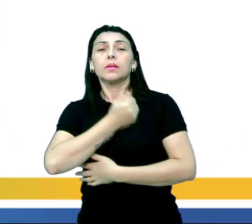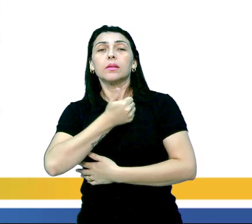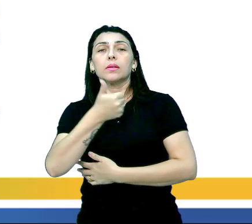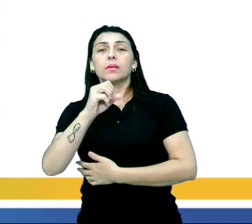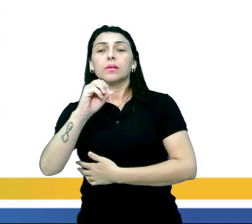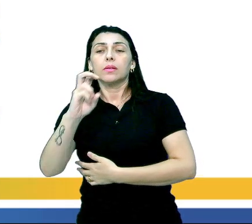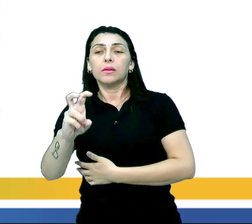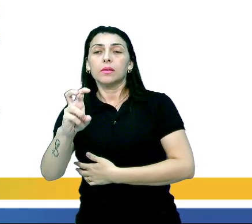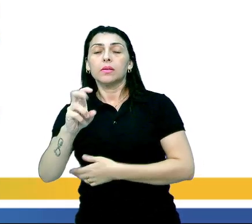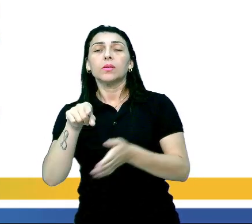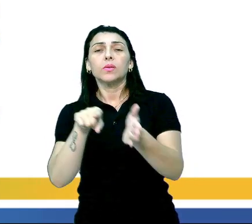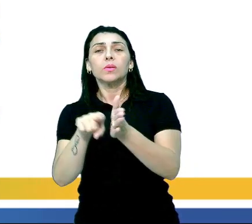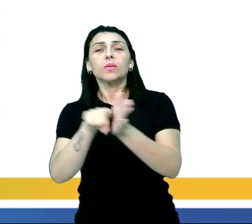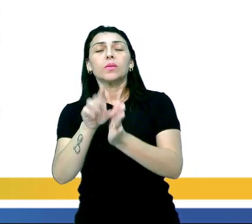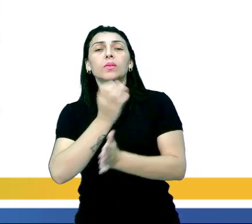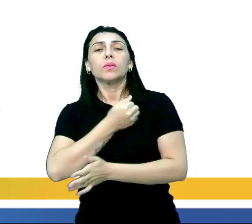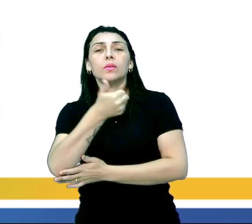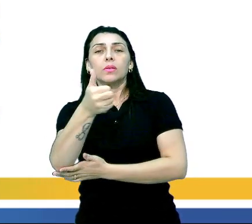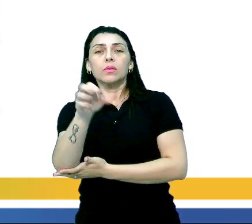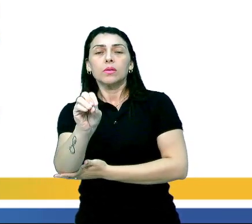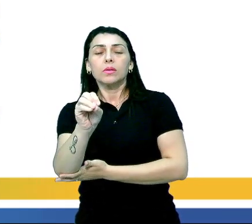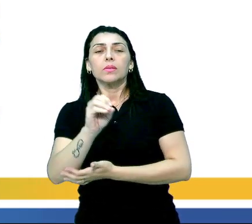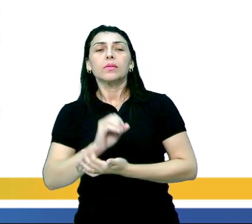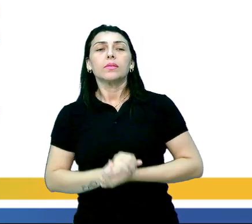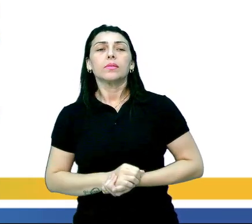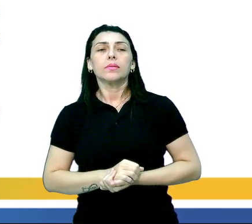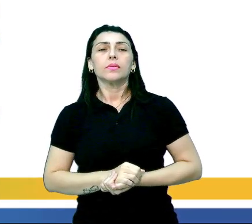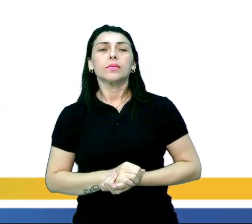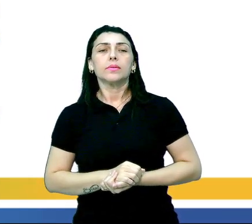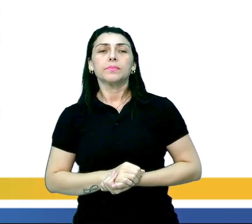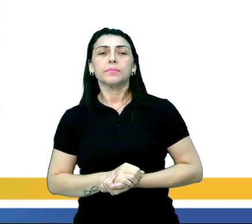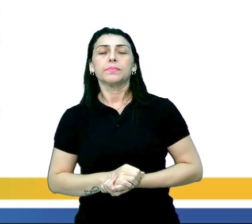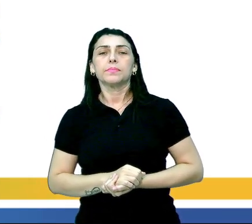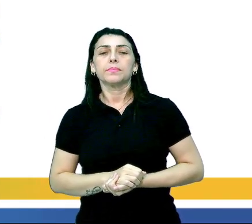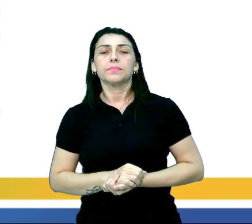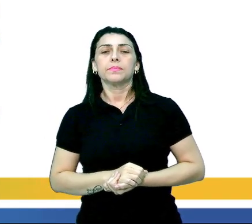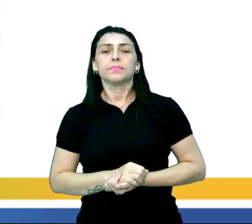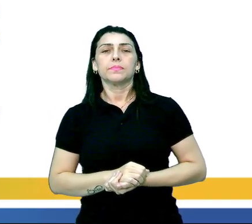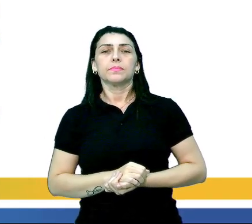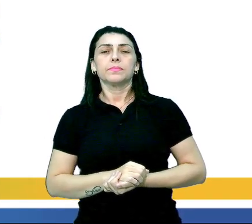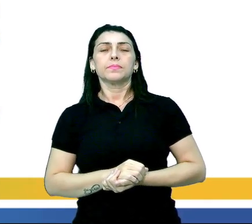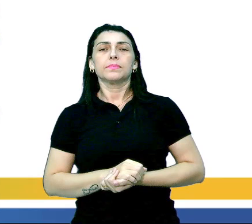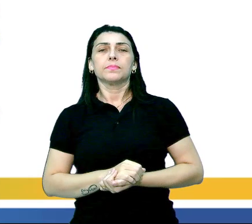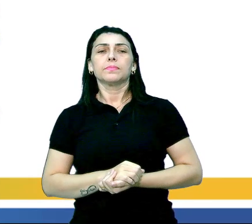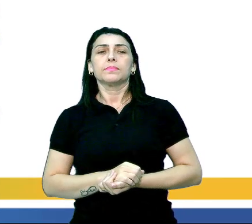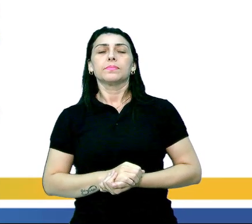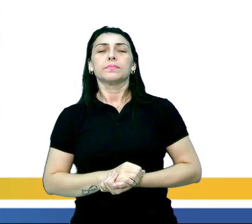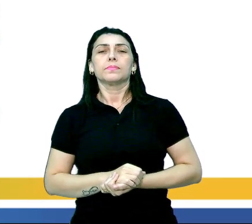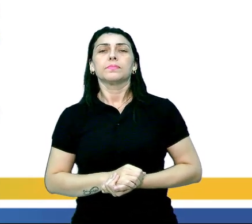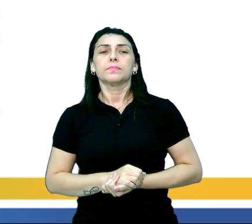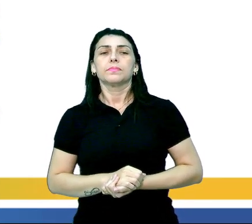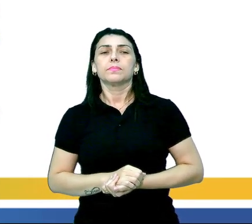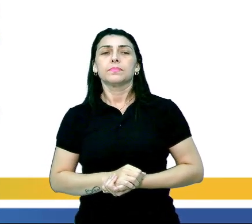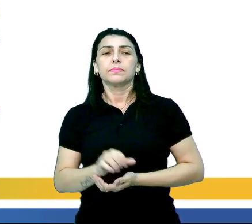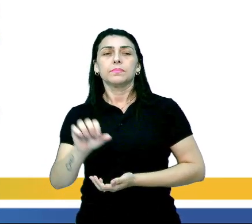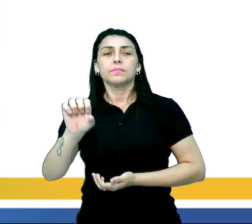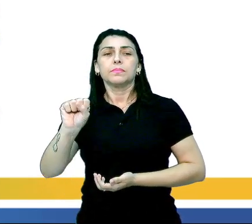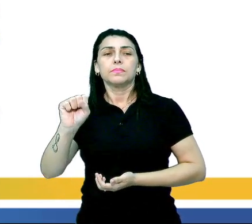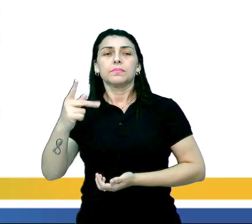página 105 do nosso primeiro fascículo. Então, que é, na verdade, a